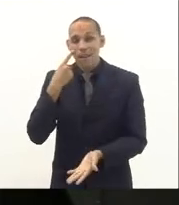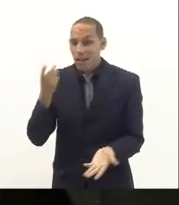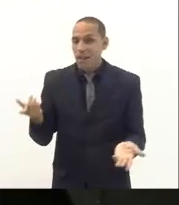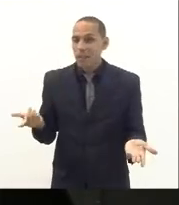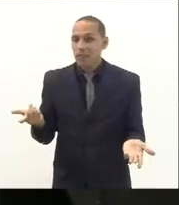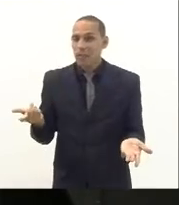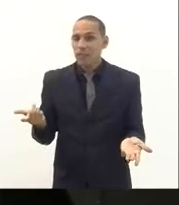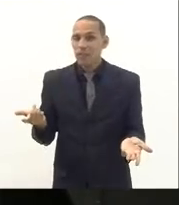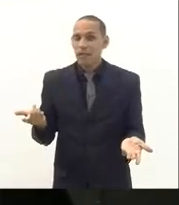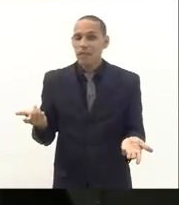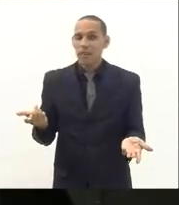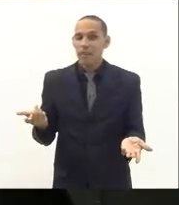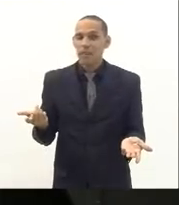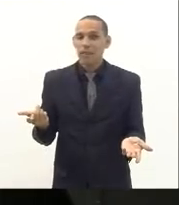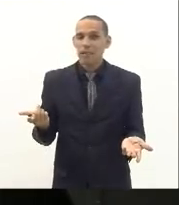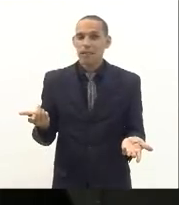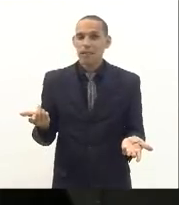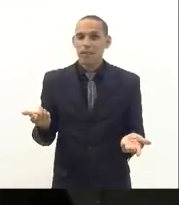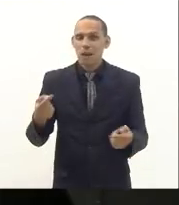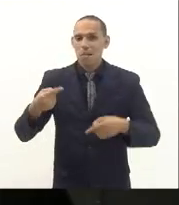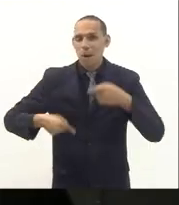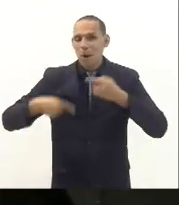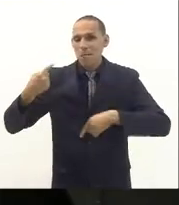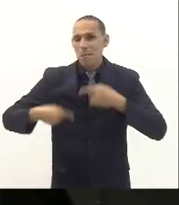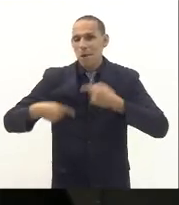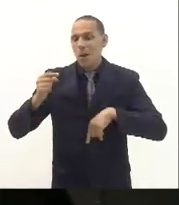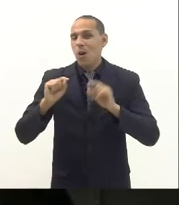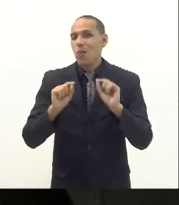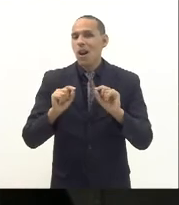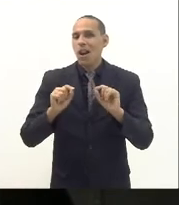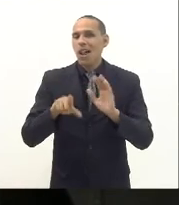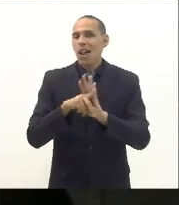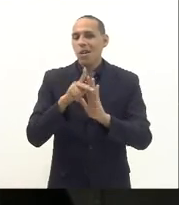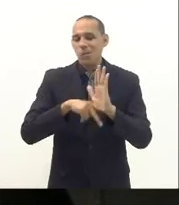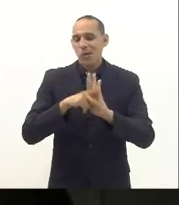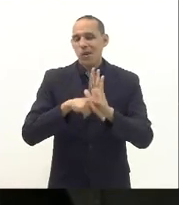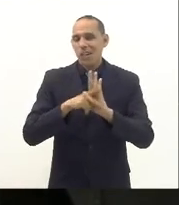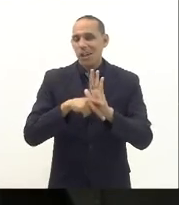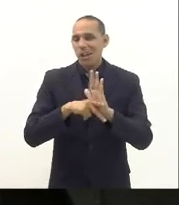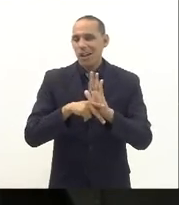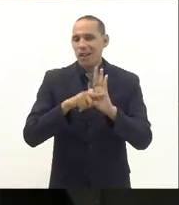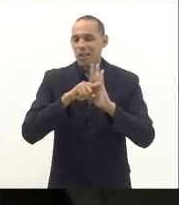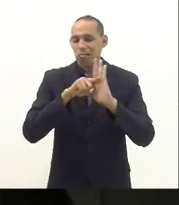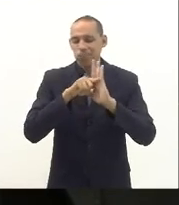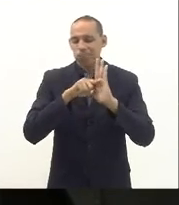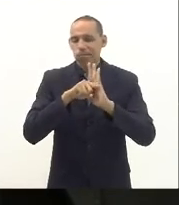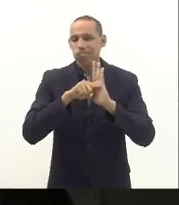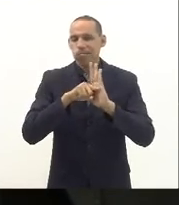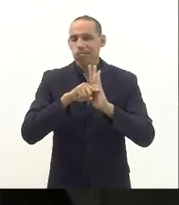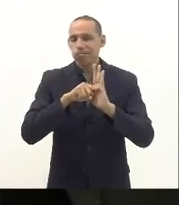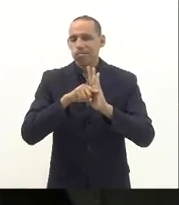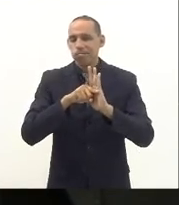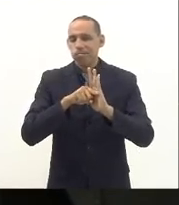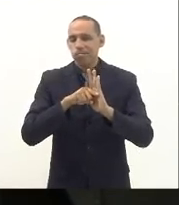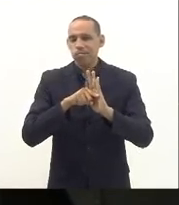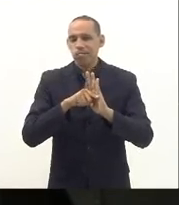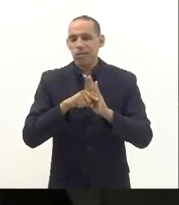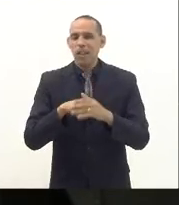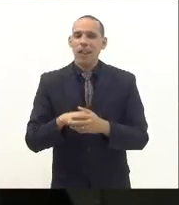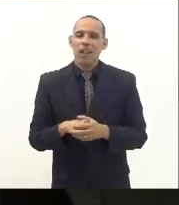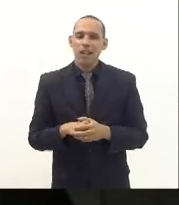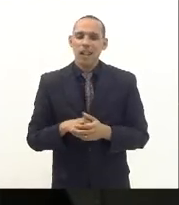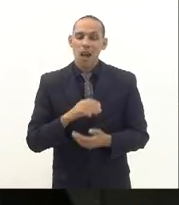verificar que é uma grande discussão em cima de um projeto de lei que as examinada pela construção